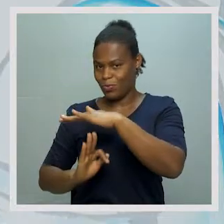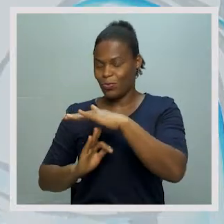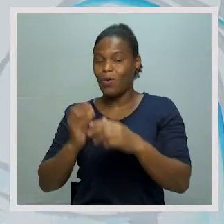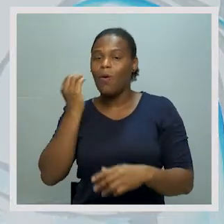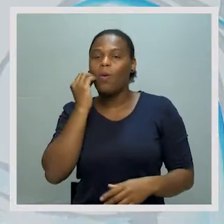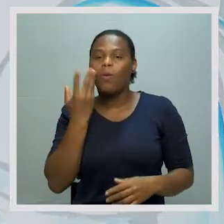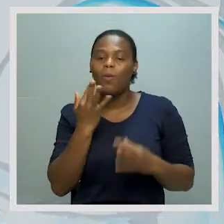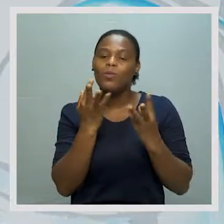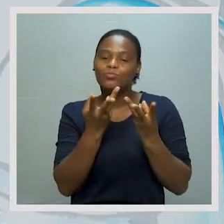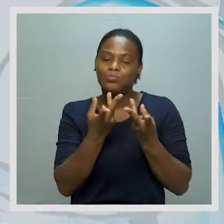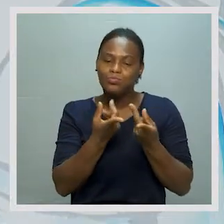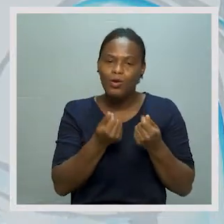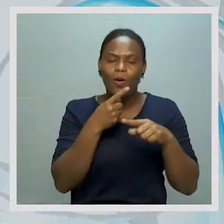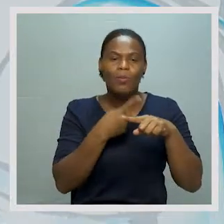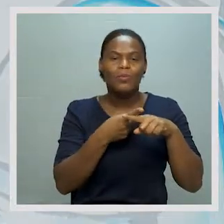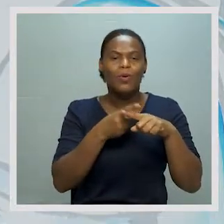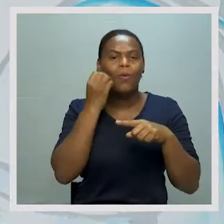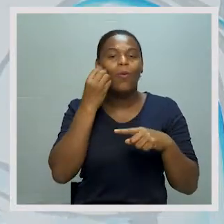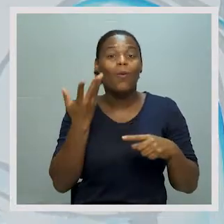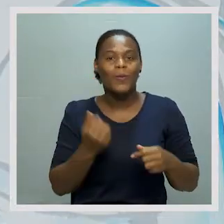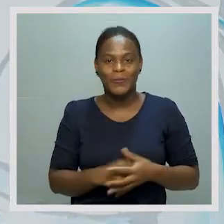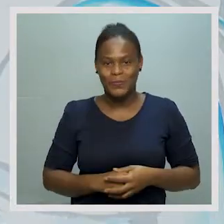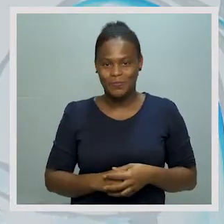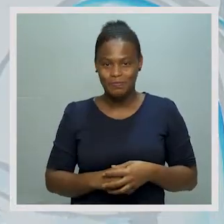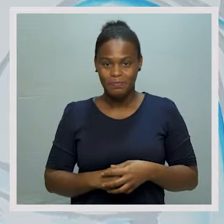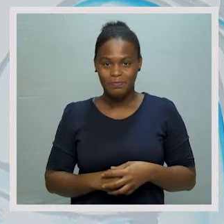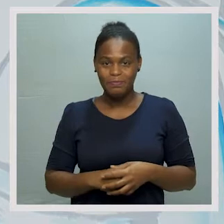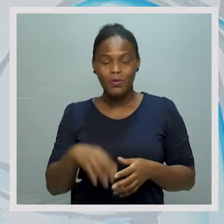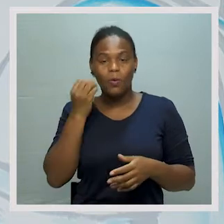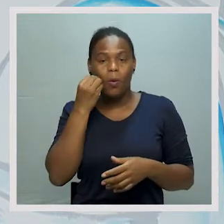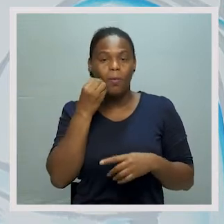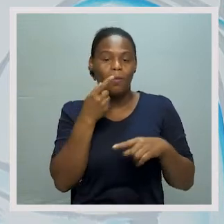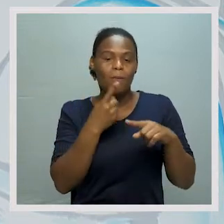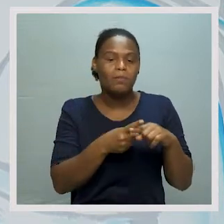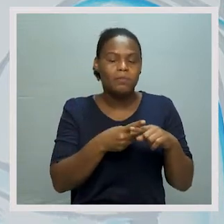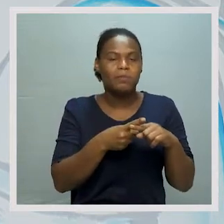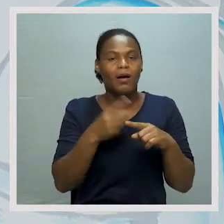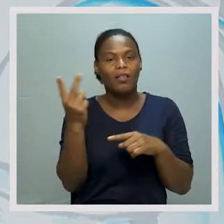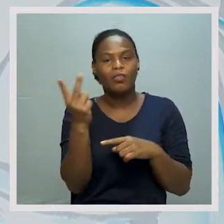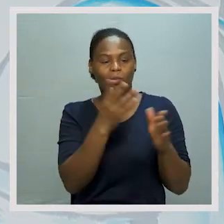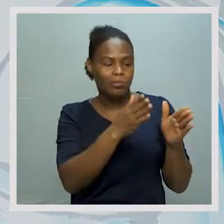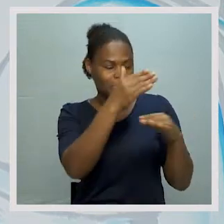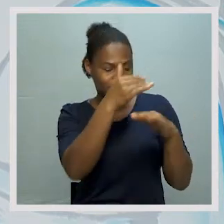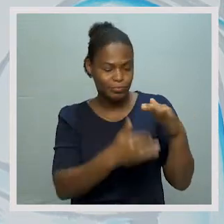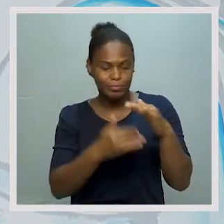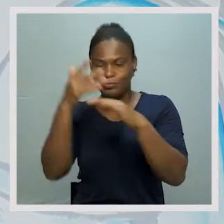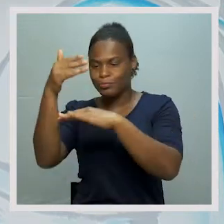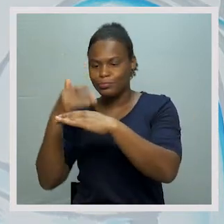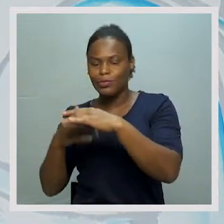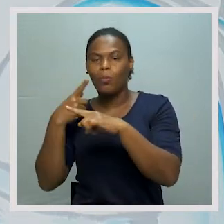se efetua esta multiplicação? Ou como se encontra o produto dessas duas